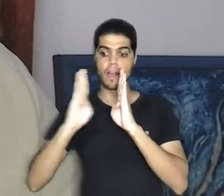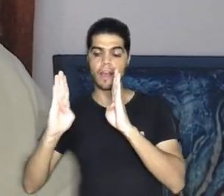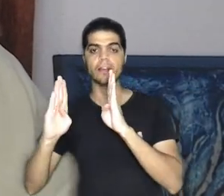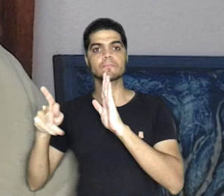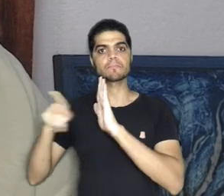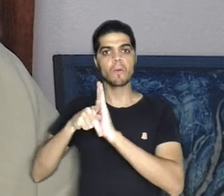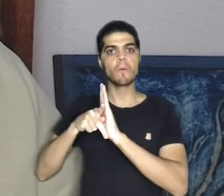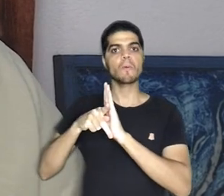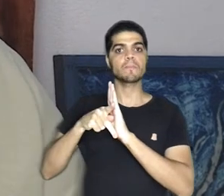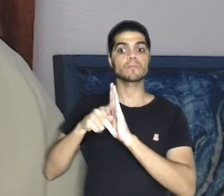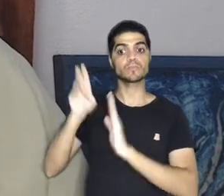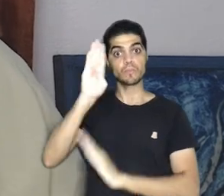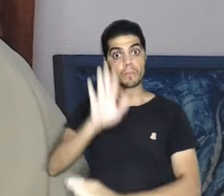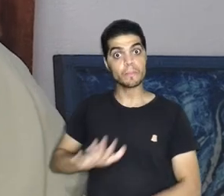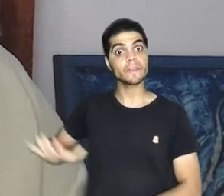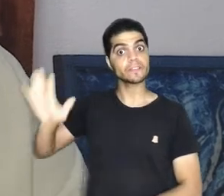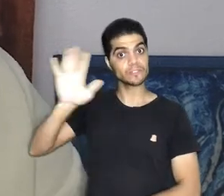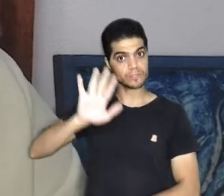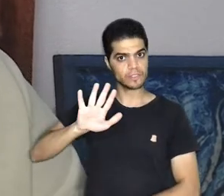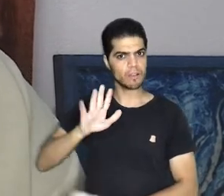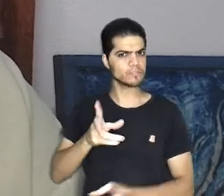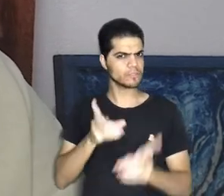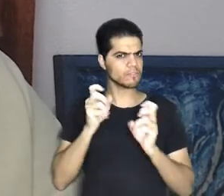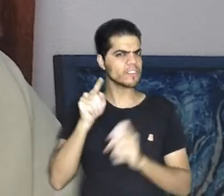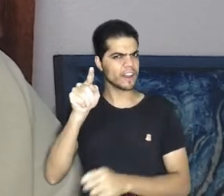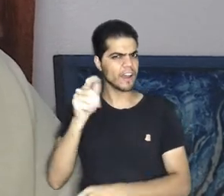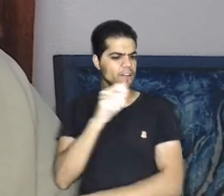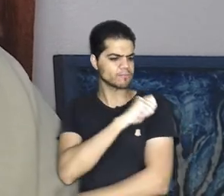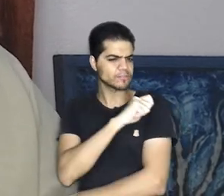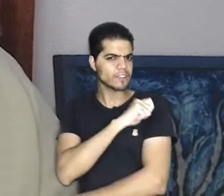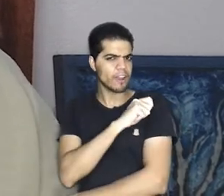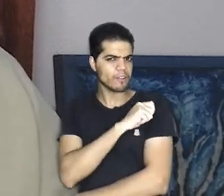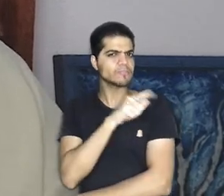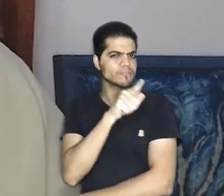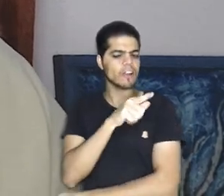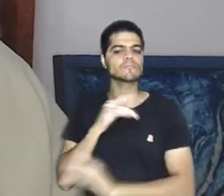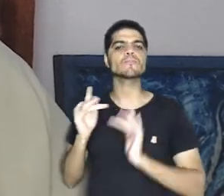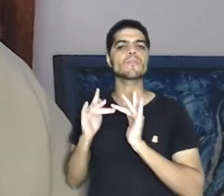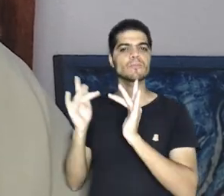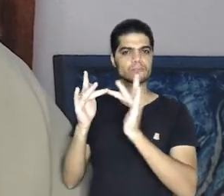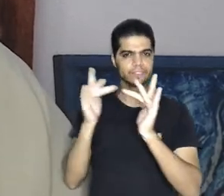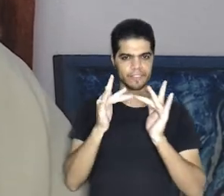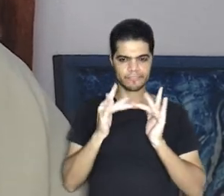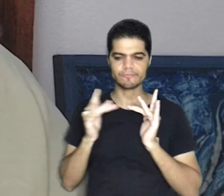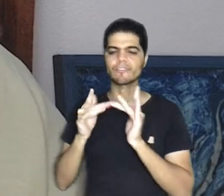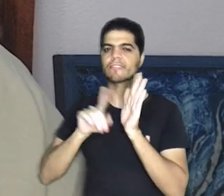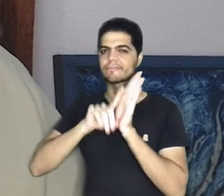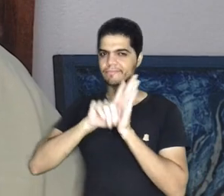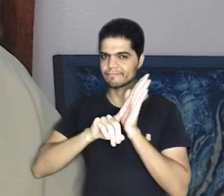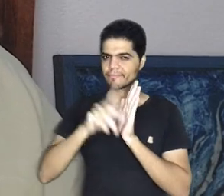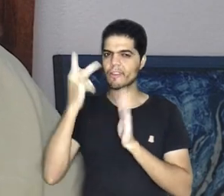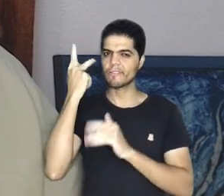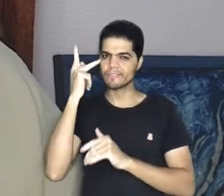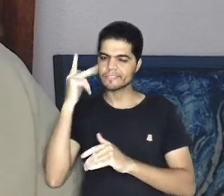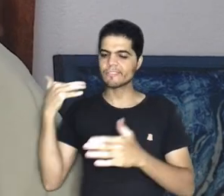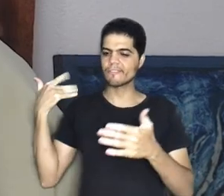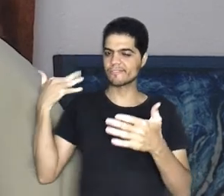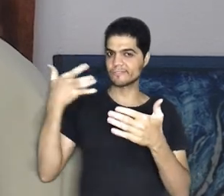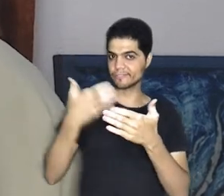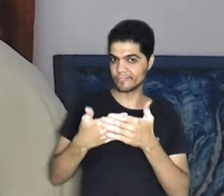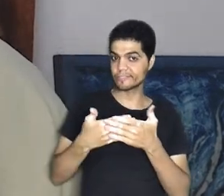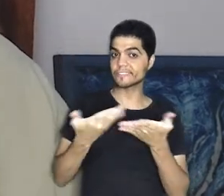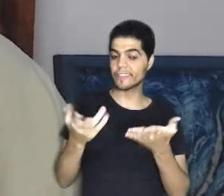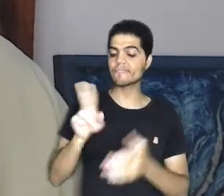Biblioteca Nacional. Que tal colocarmos os nossos alunos em contato com essa fonte histórica,